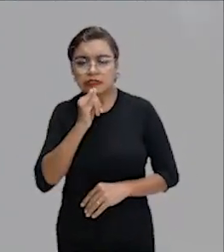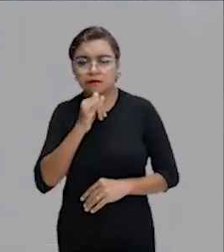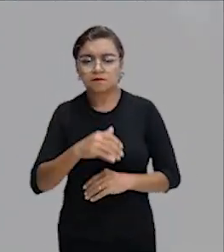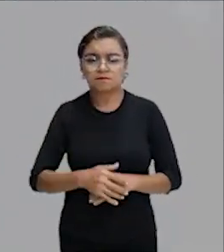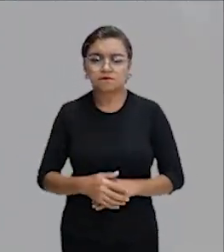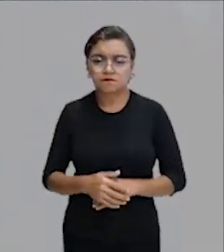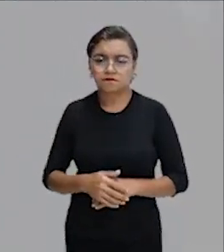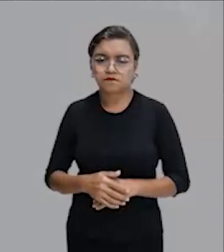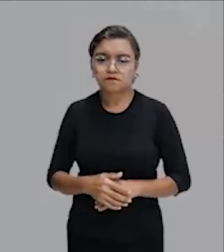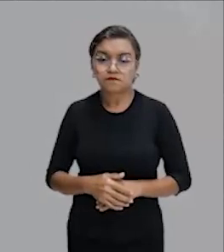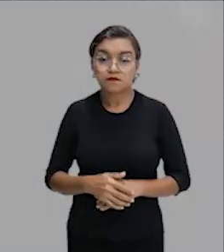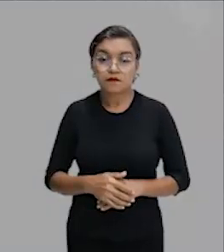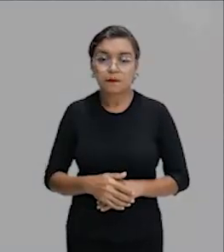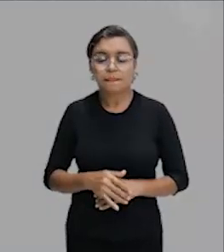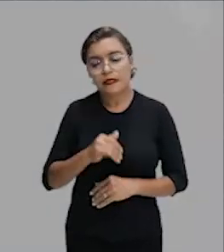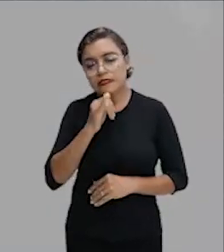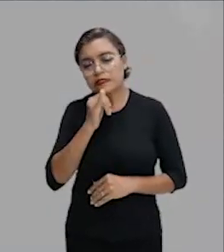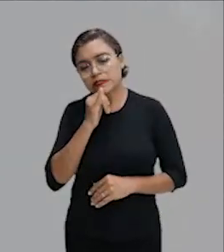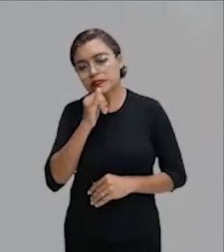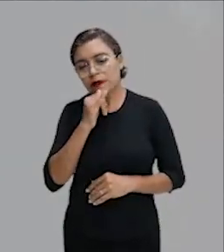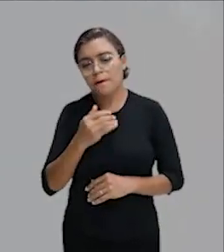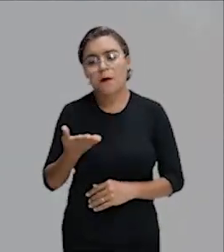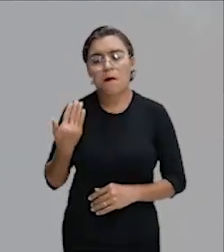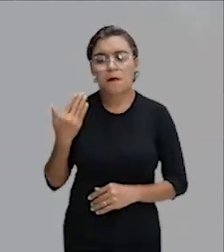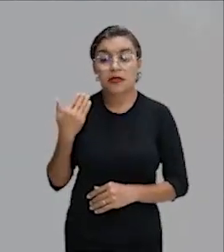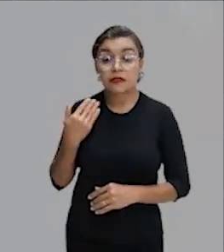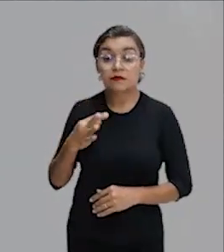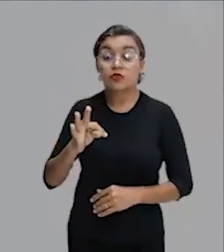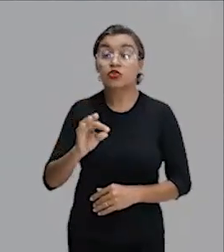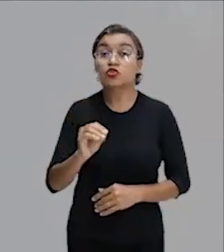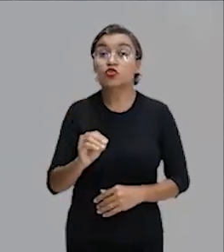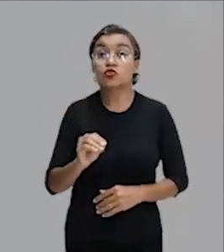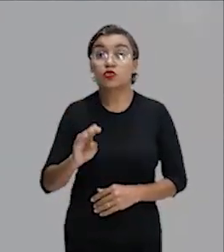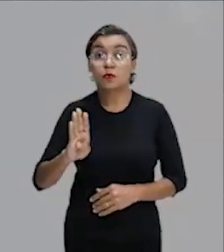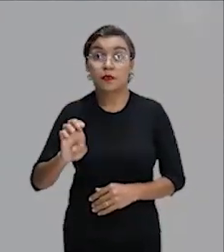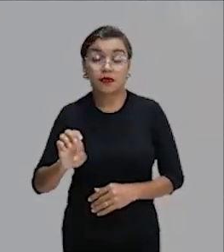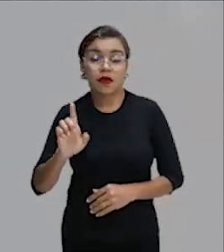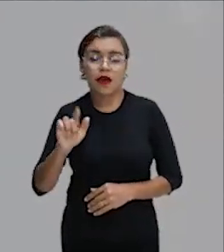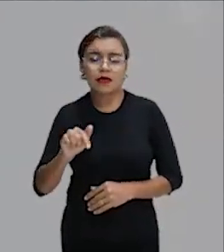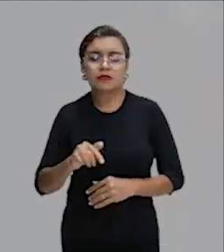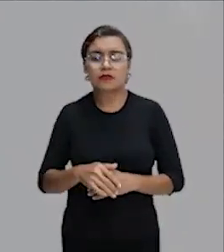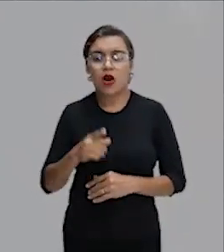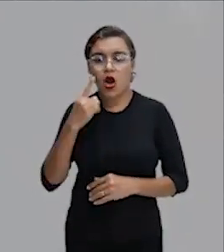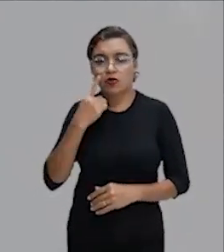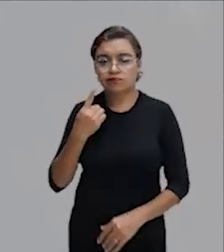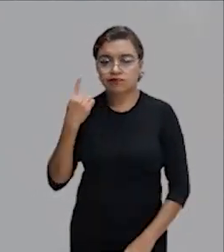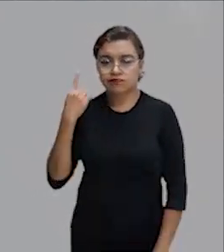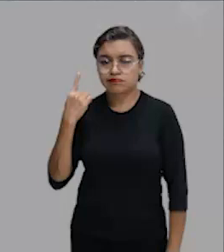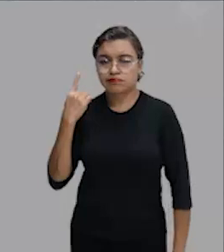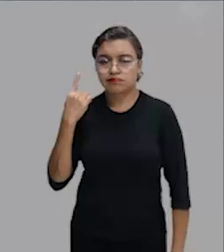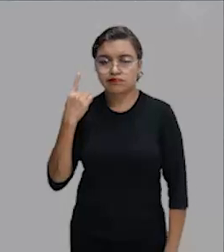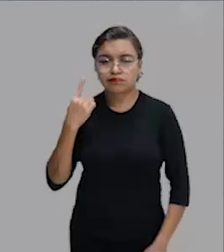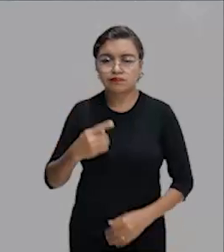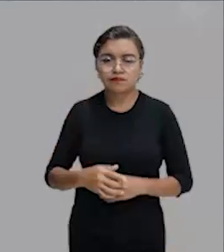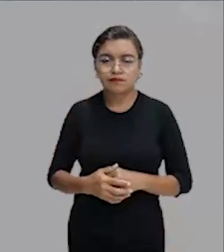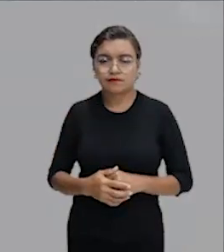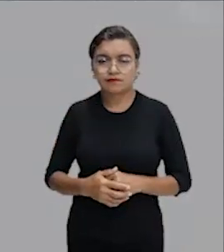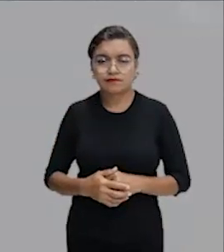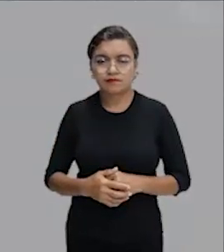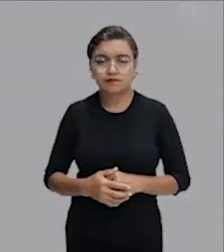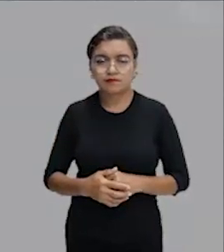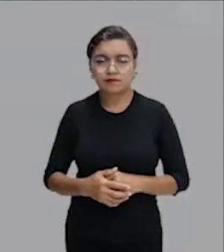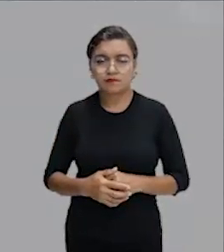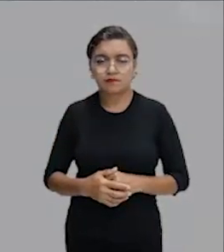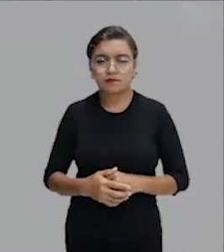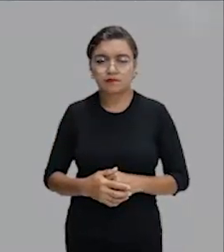Passado particípio do verbo to be, por exemplo, a forma original é be, ele no particípio fica